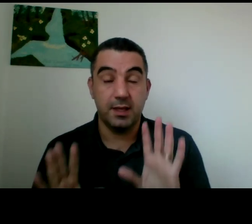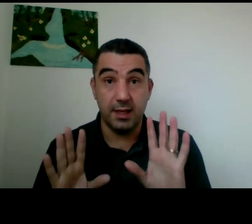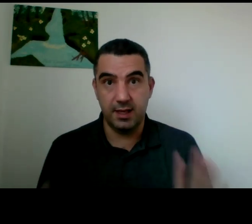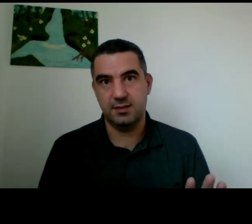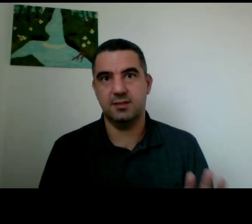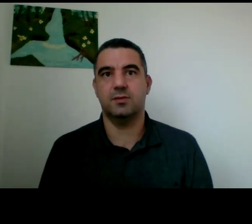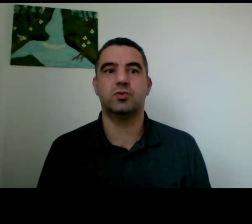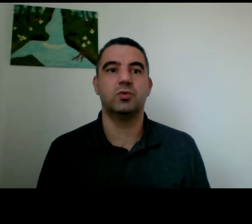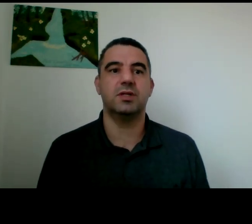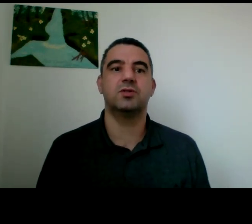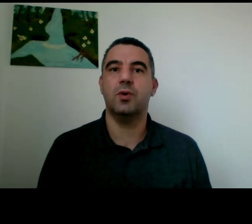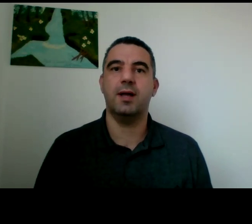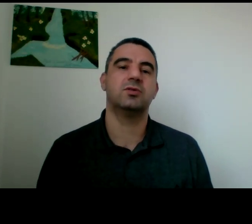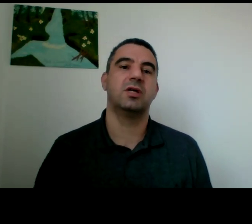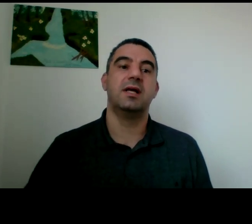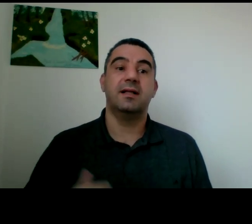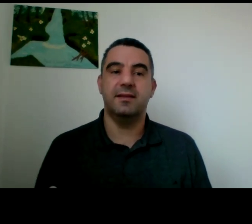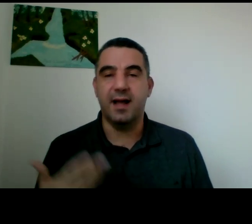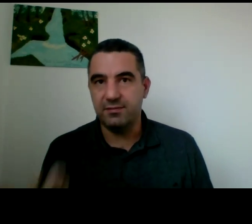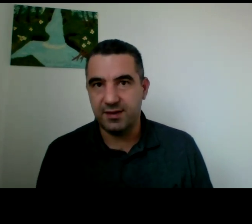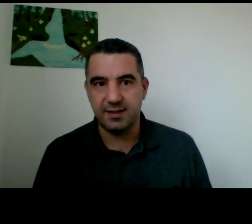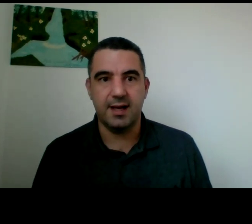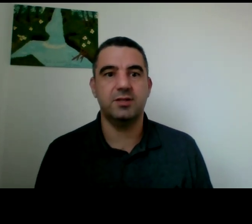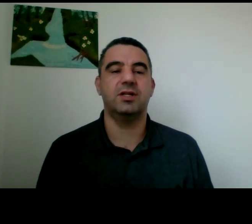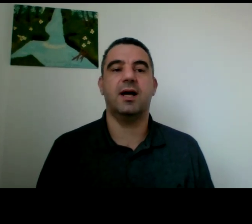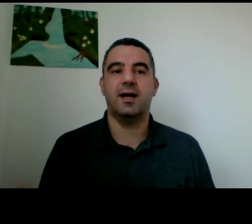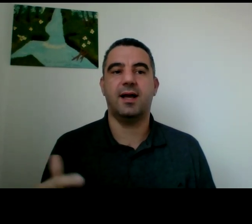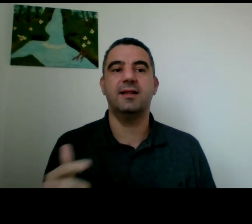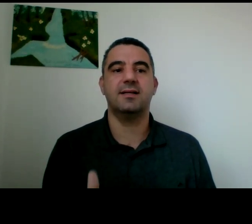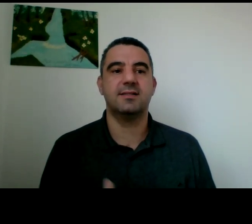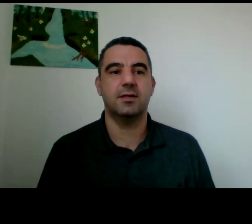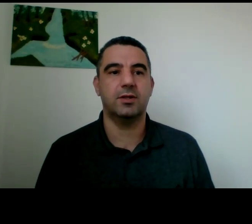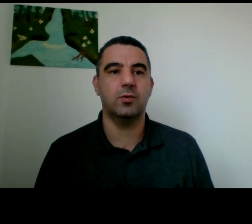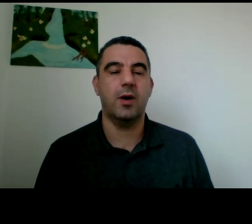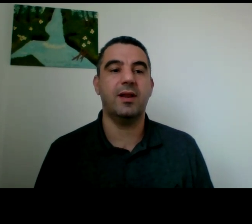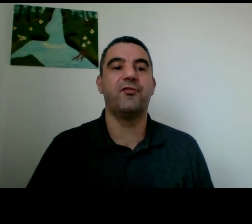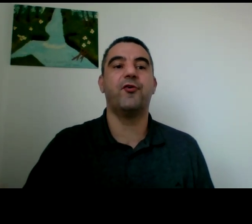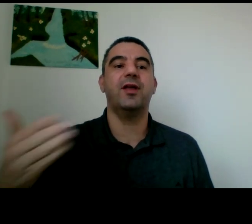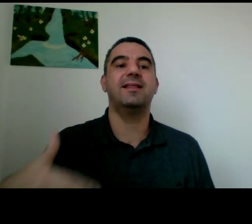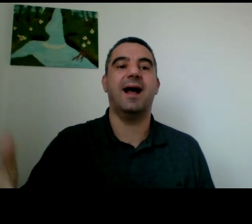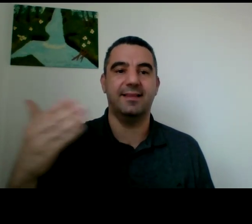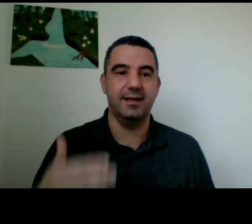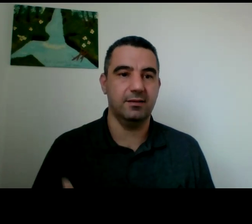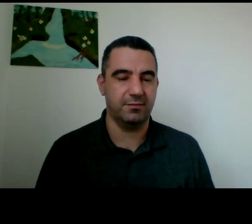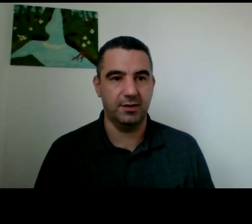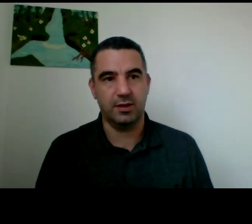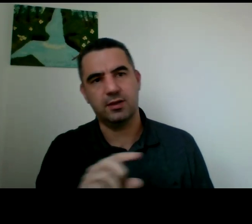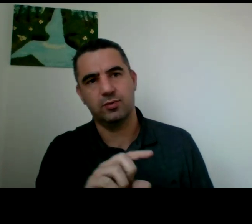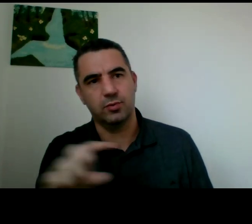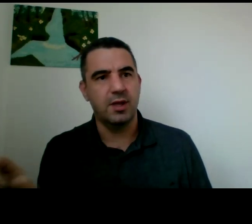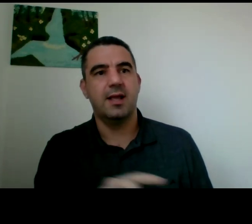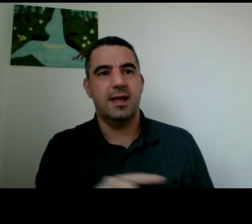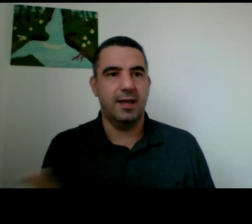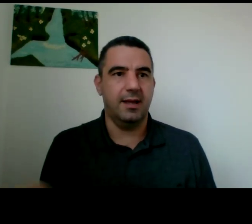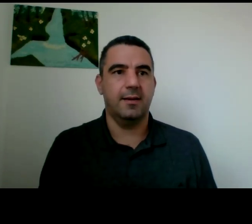incapacidade. Esses são os conceitos corretos. Na verdade, a redação atual ela foi dada, tá vendo? Aqui tá